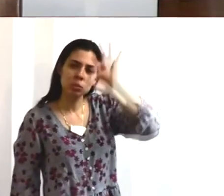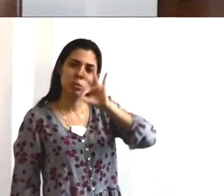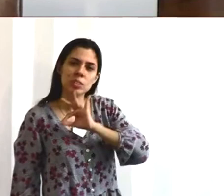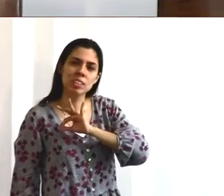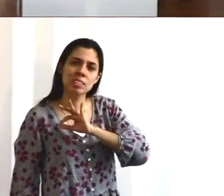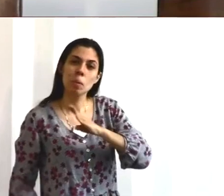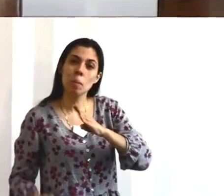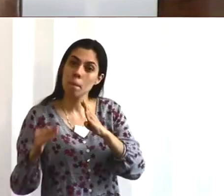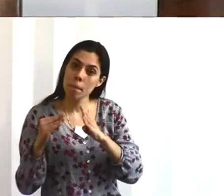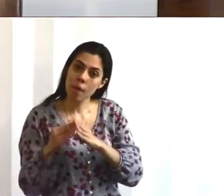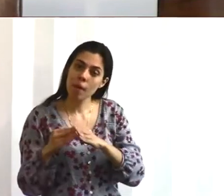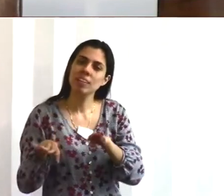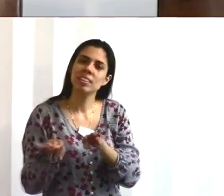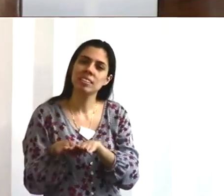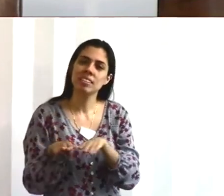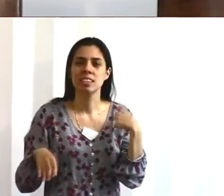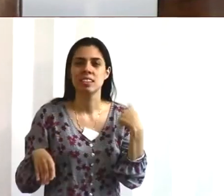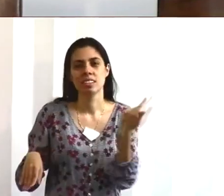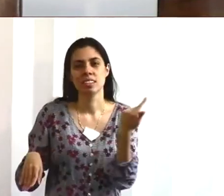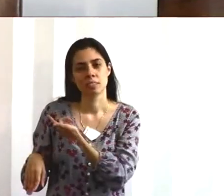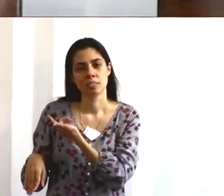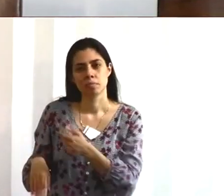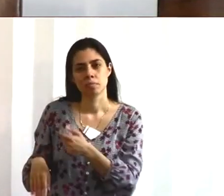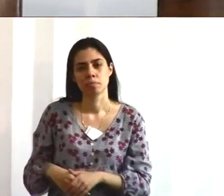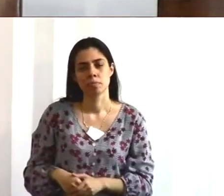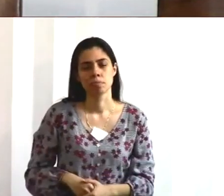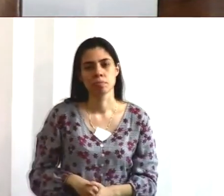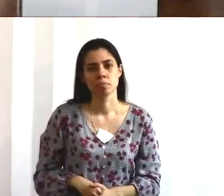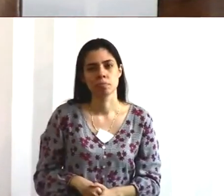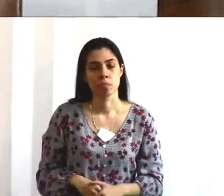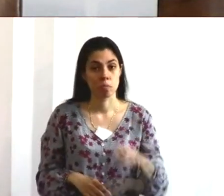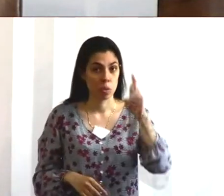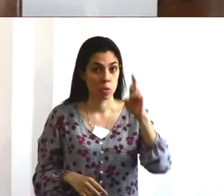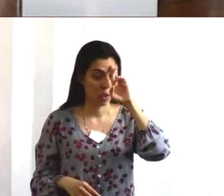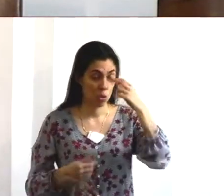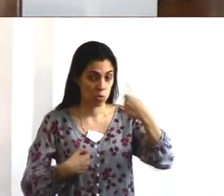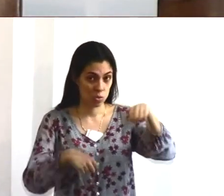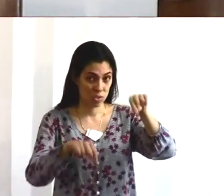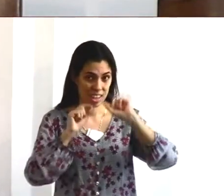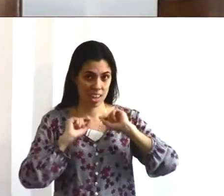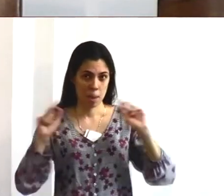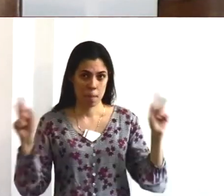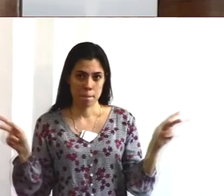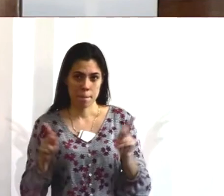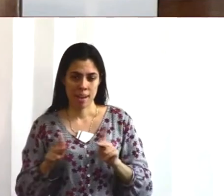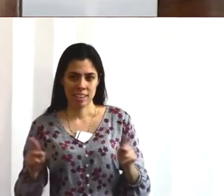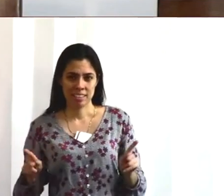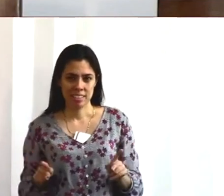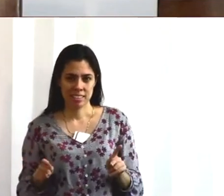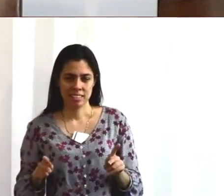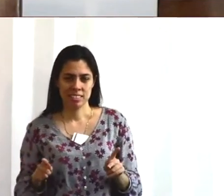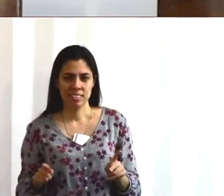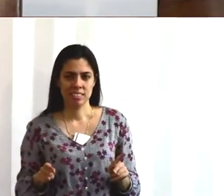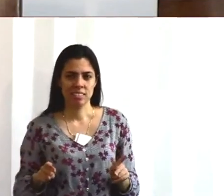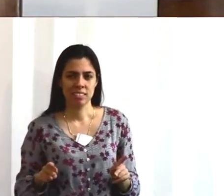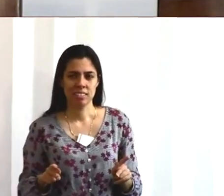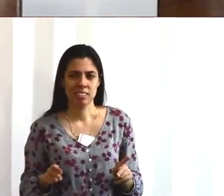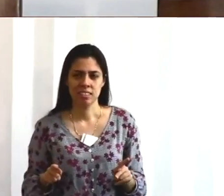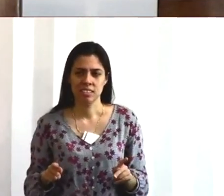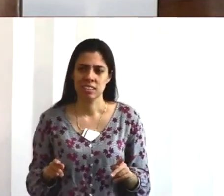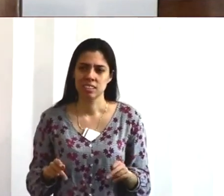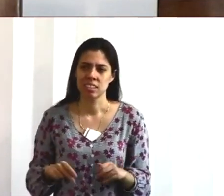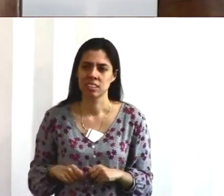fim, o texto também nos ensina que o Senhor trará paz eterna. E quando isso vai